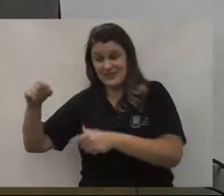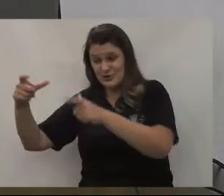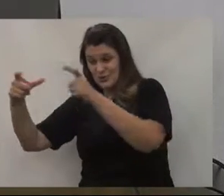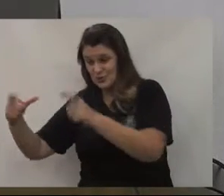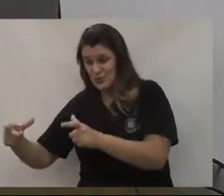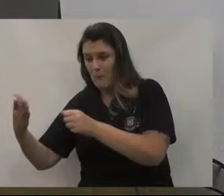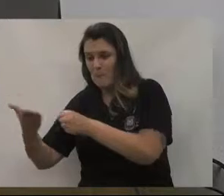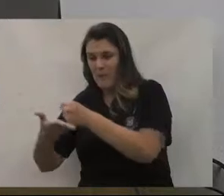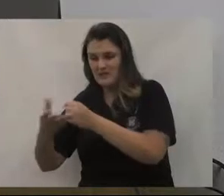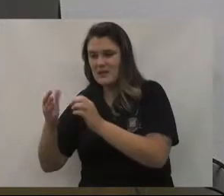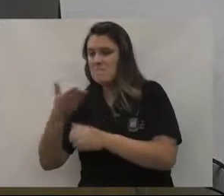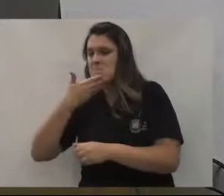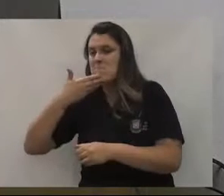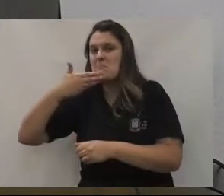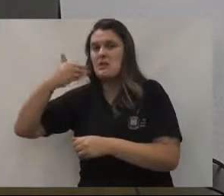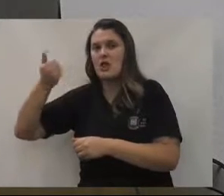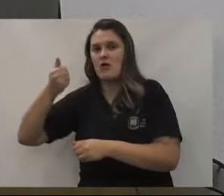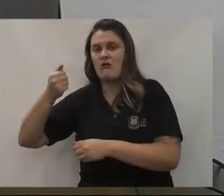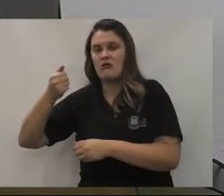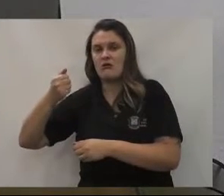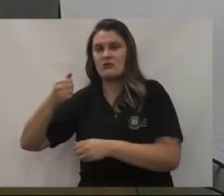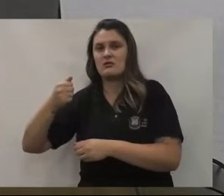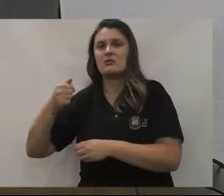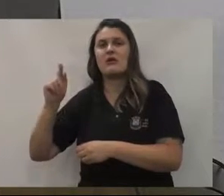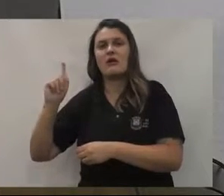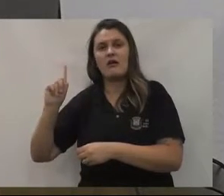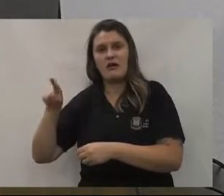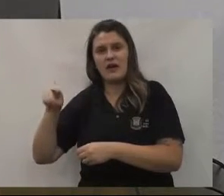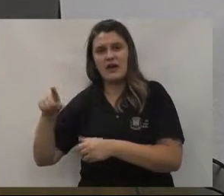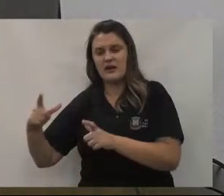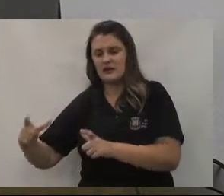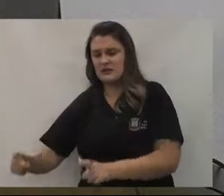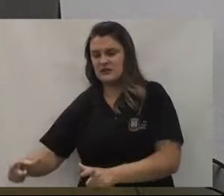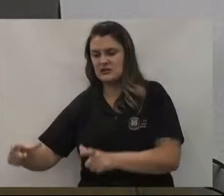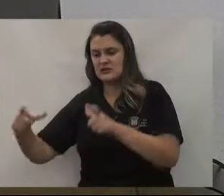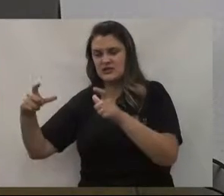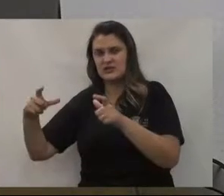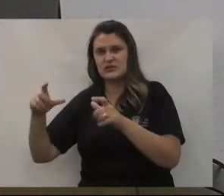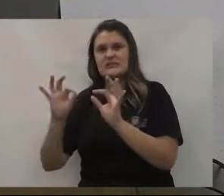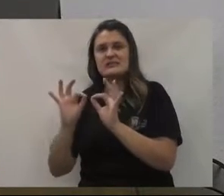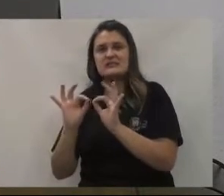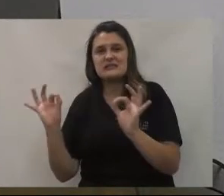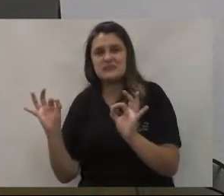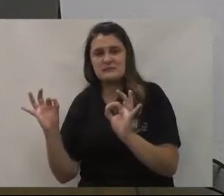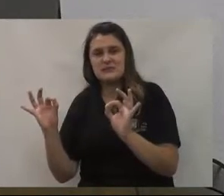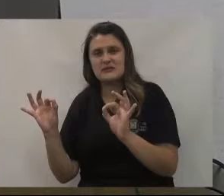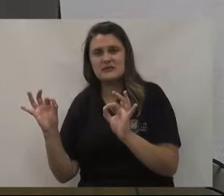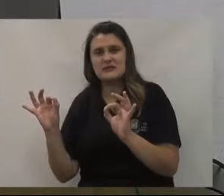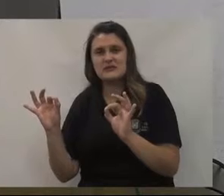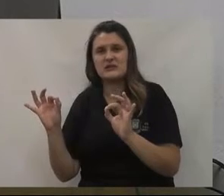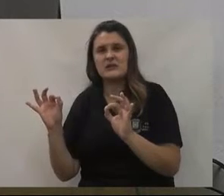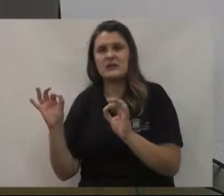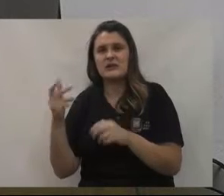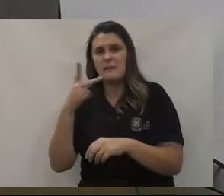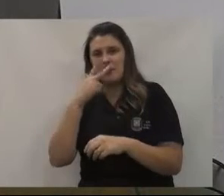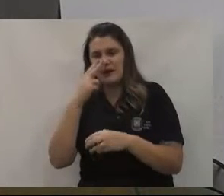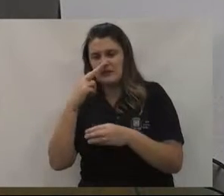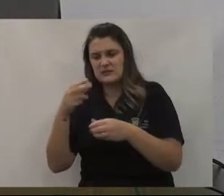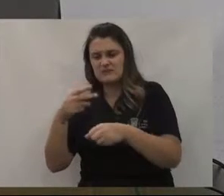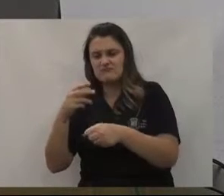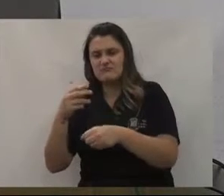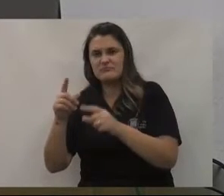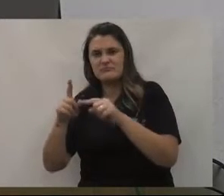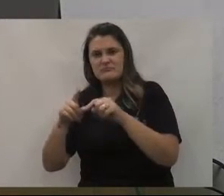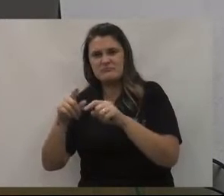lixeira que eu vi até hoje, por onde eu passei, é aquela lixeira de Curitiba, simples, de plástico, um